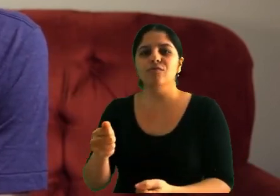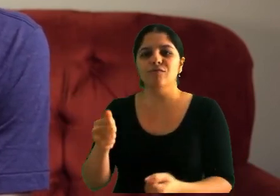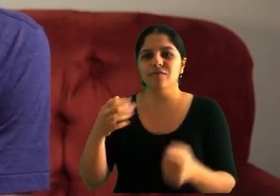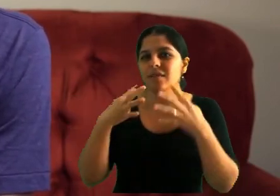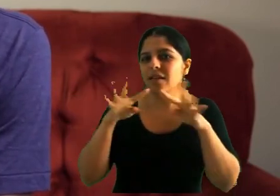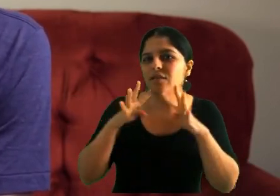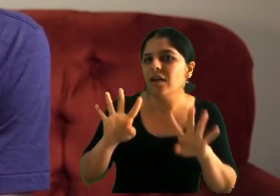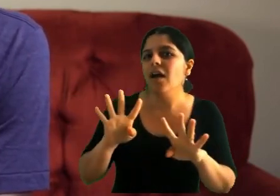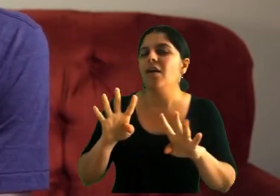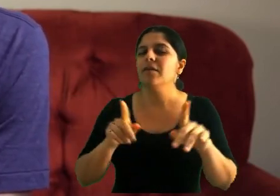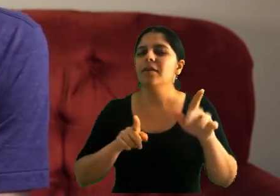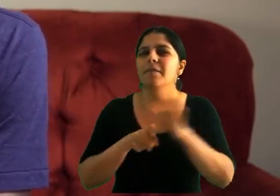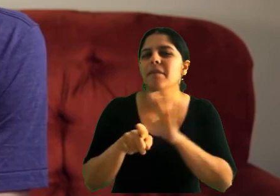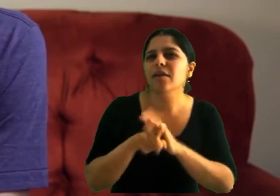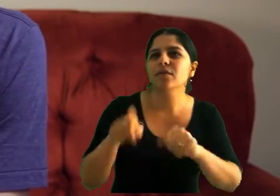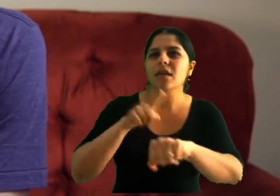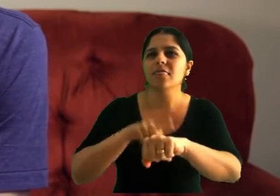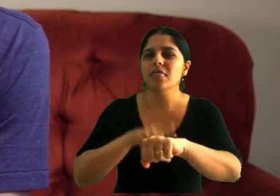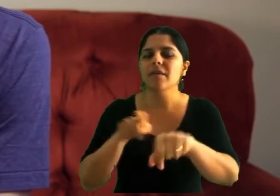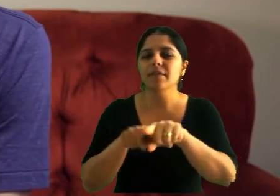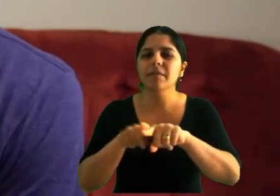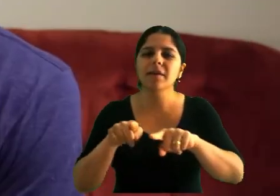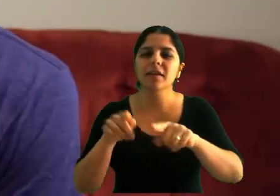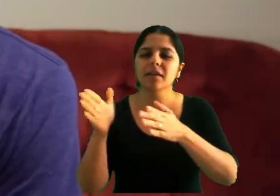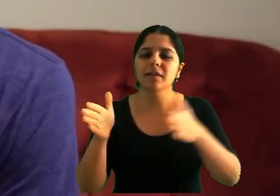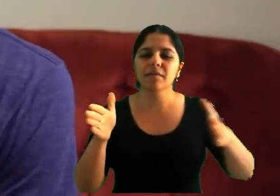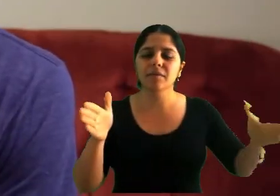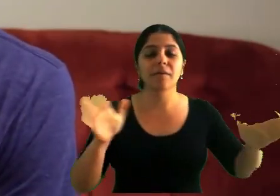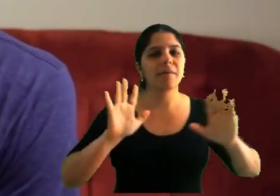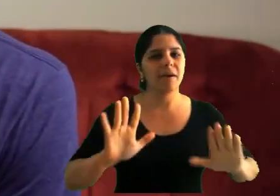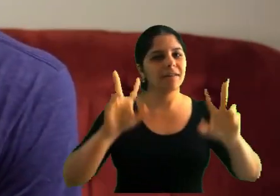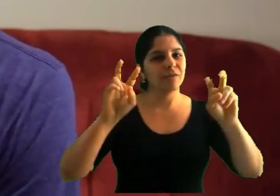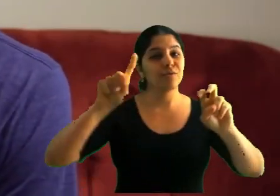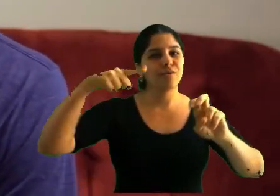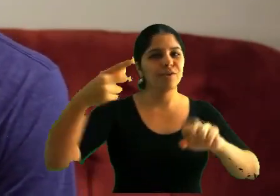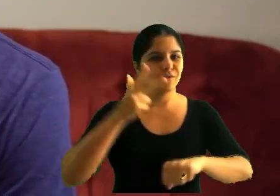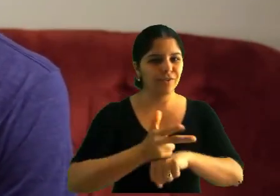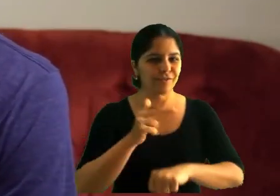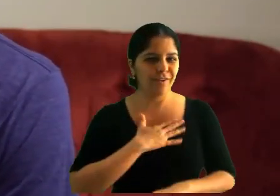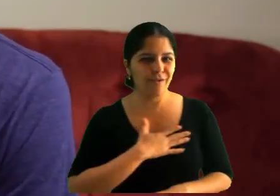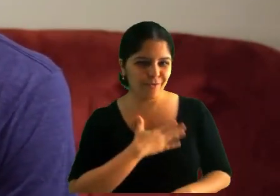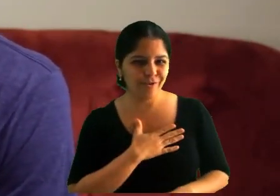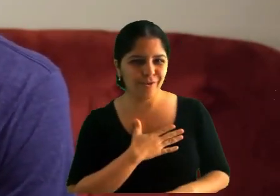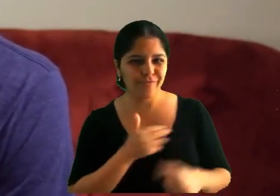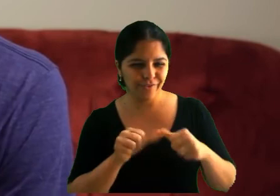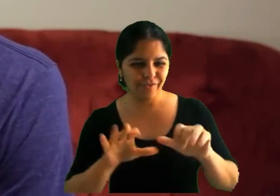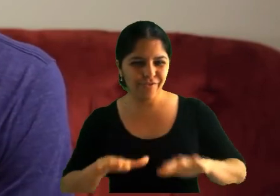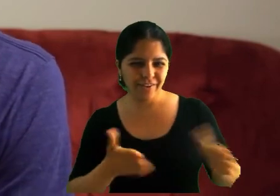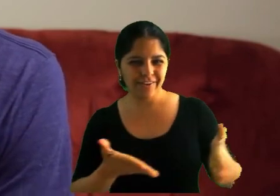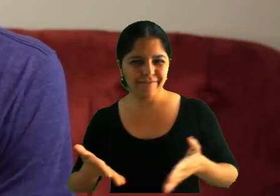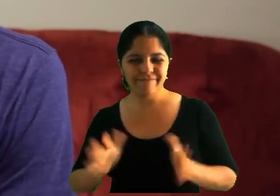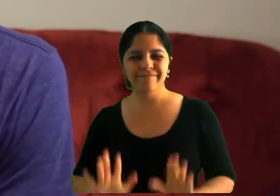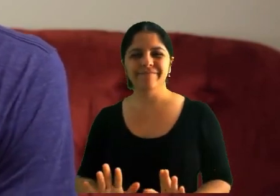simultâneas que questionam a noção de tempo e espaço. Mas isso já é assunto para outro vídeo. Se você se interessou, te convido